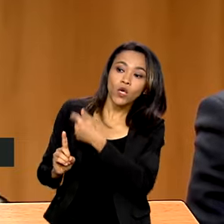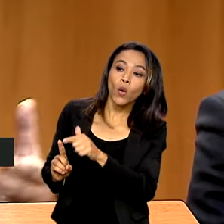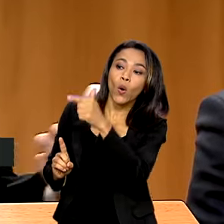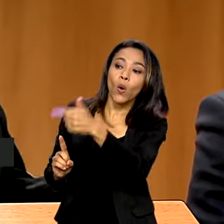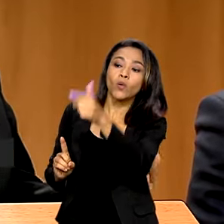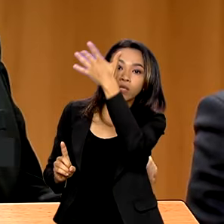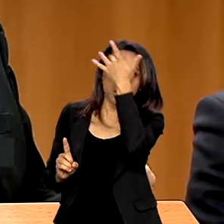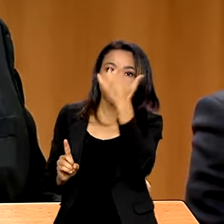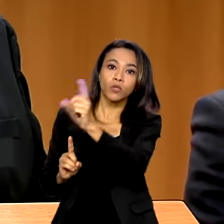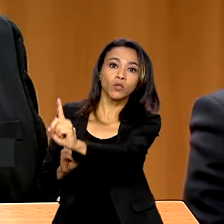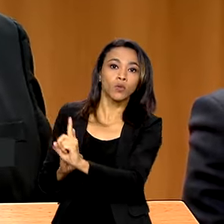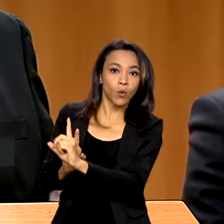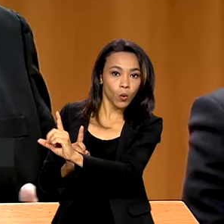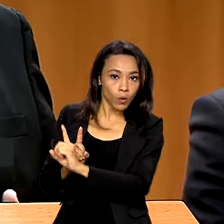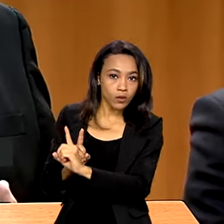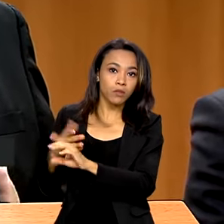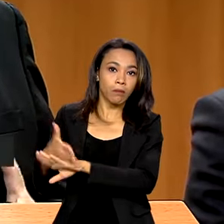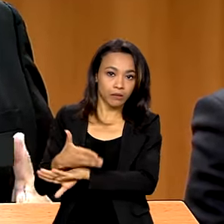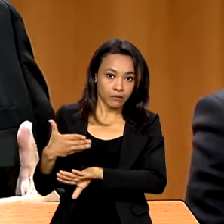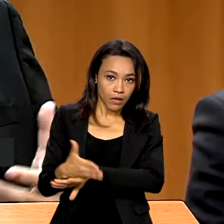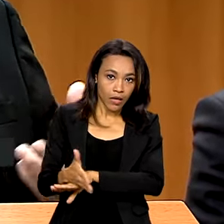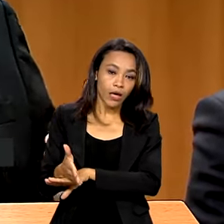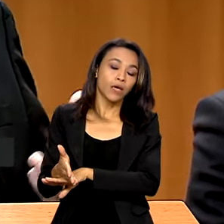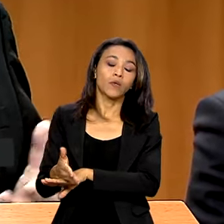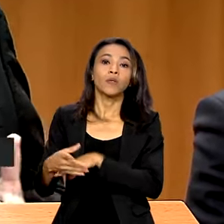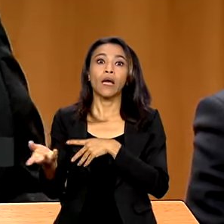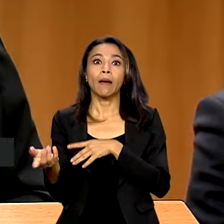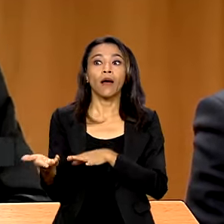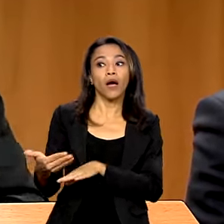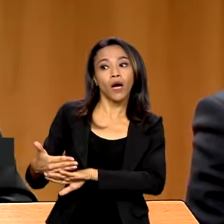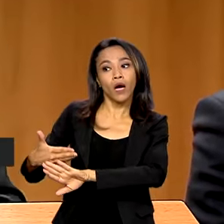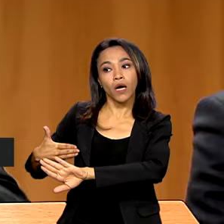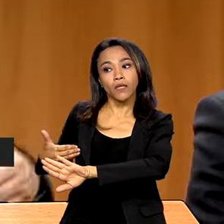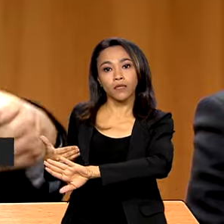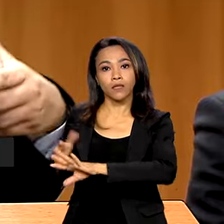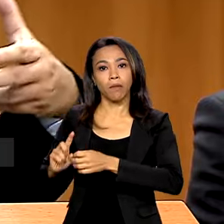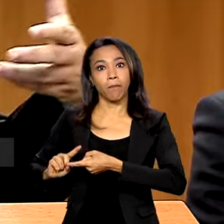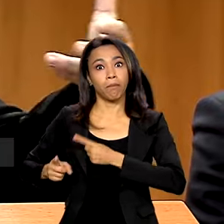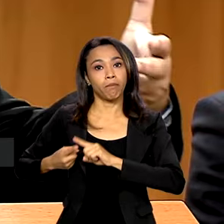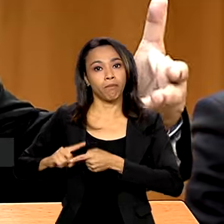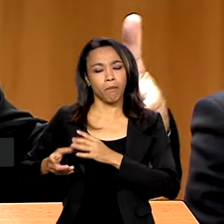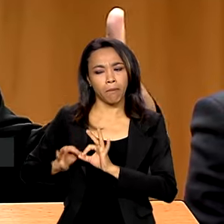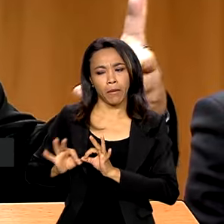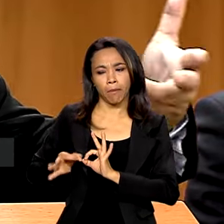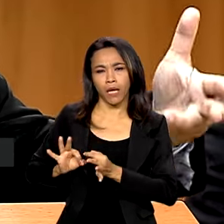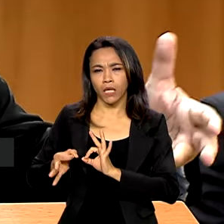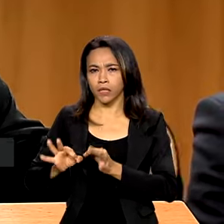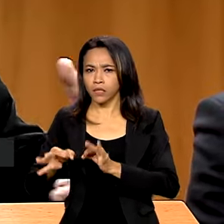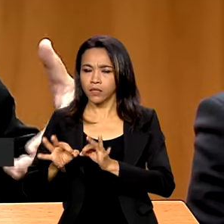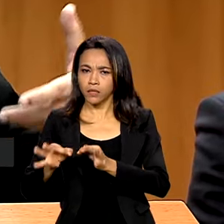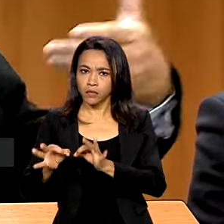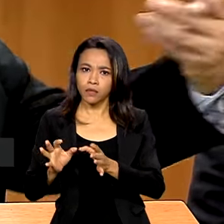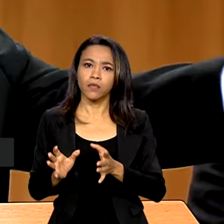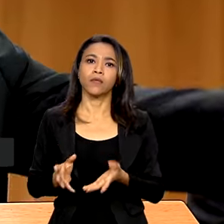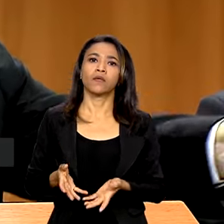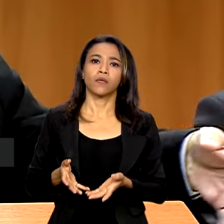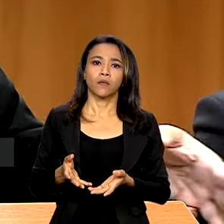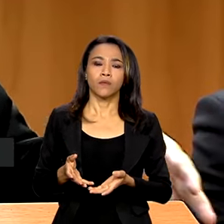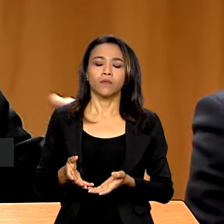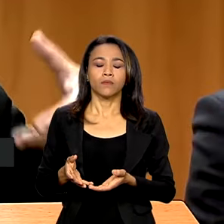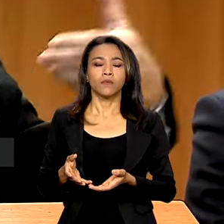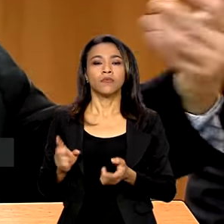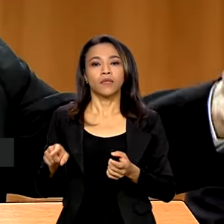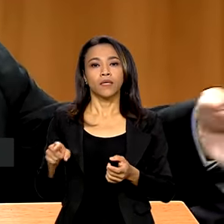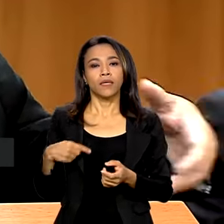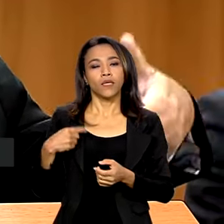em razão da participação na preparação, inclusive na ocorrência de campana,